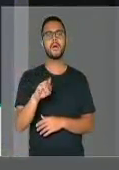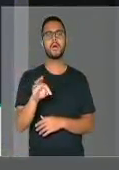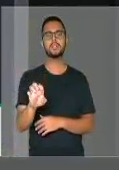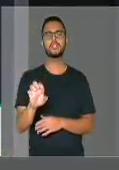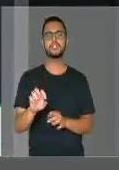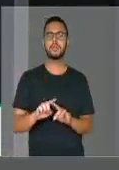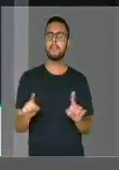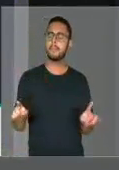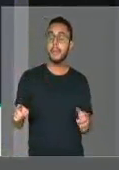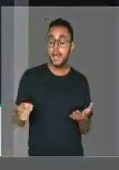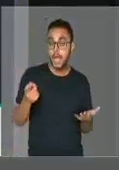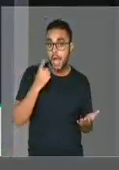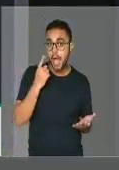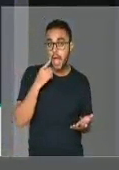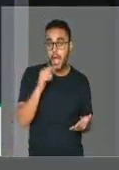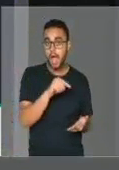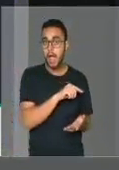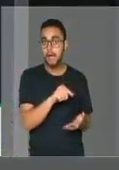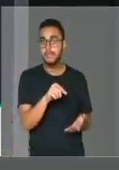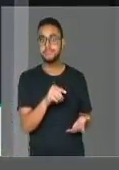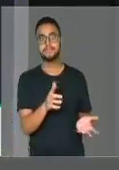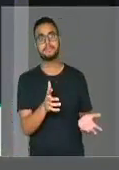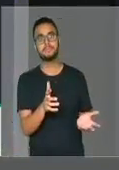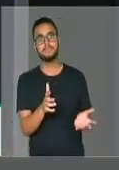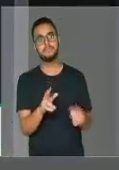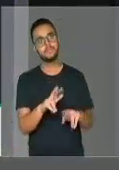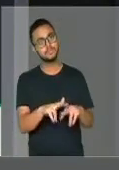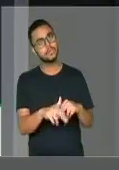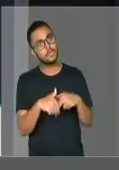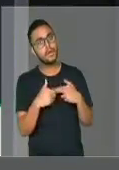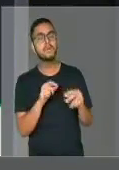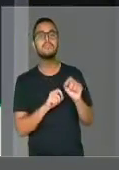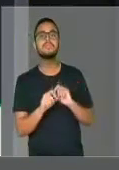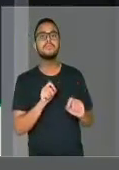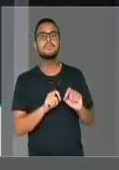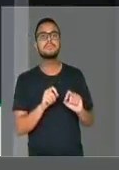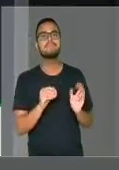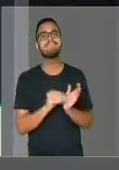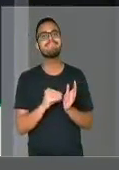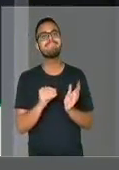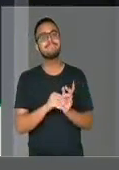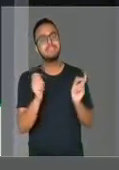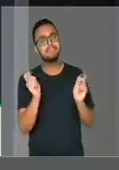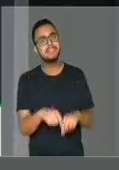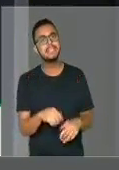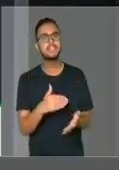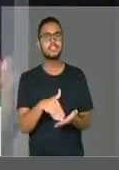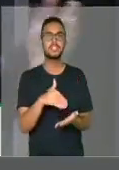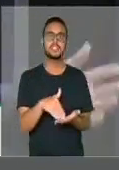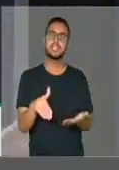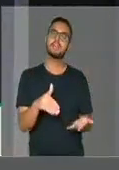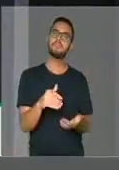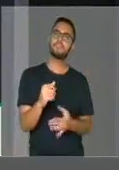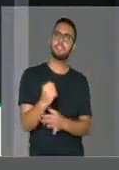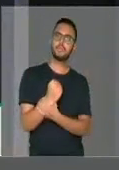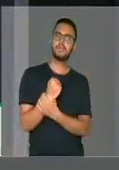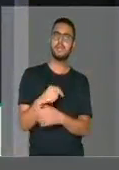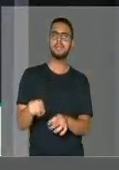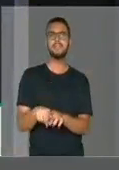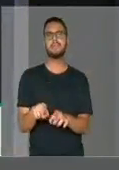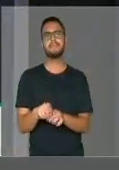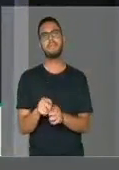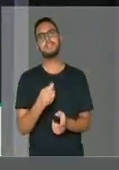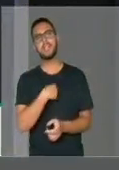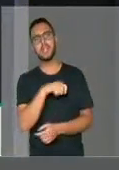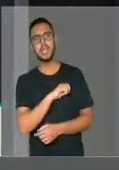E aí, senhor presidente, isso tudo diante da incompetência dos gestores da segurança pública, do secretário de segurança, do comandante da Polícia